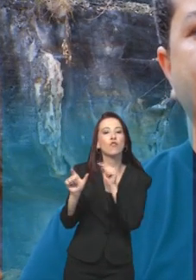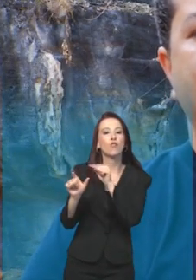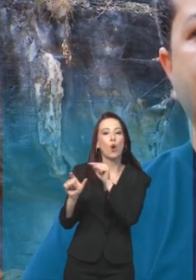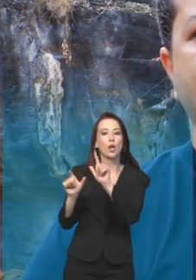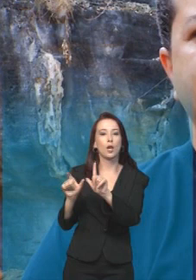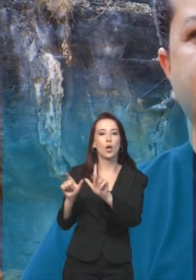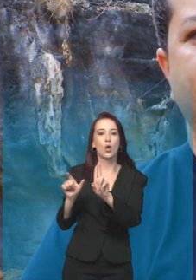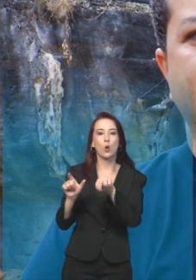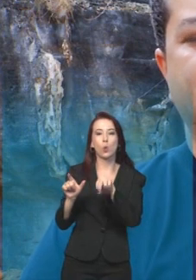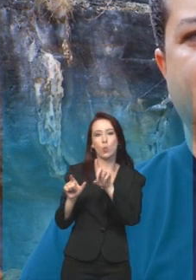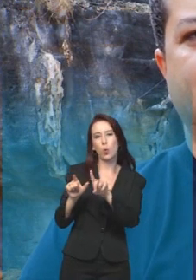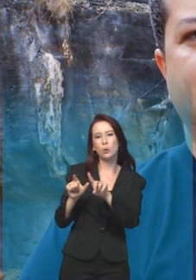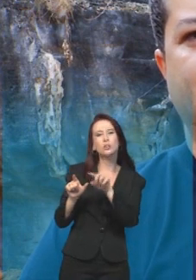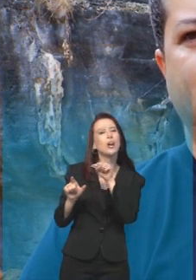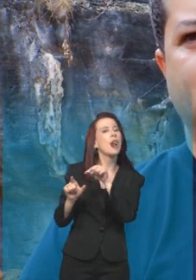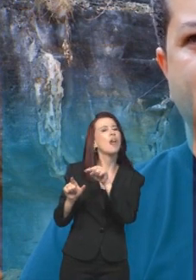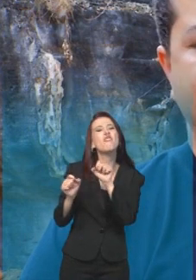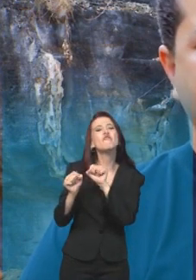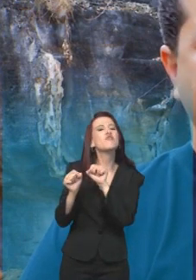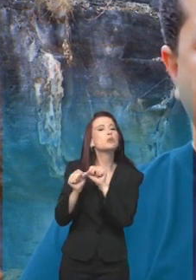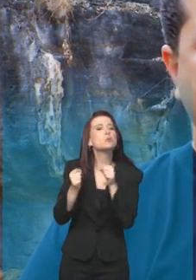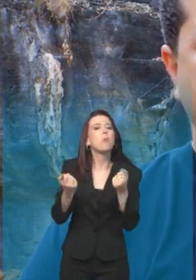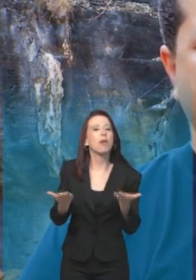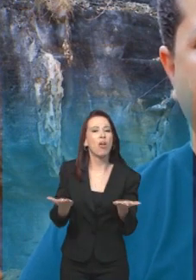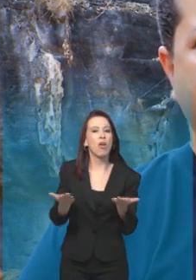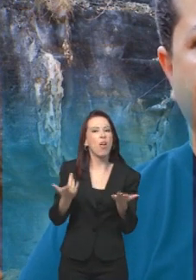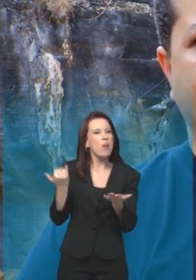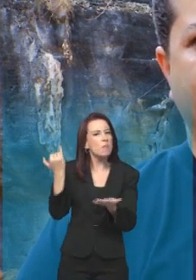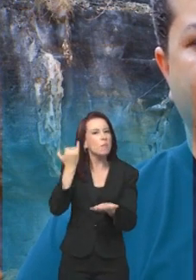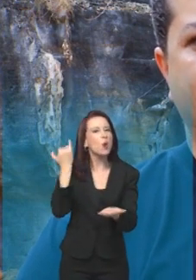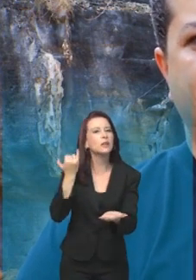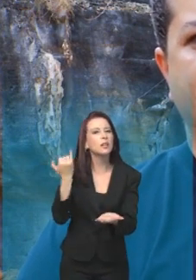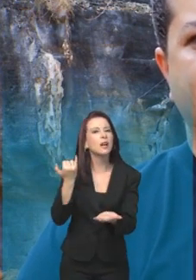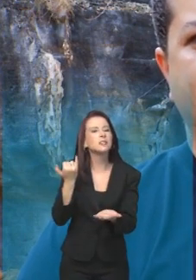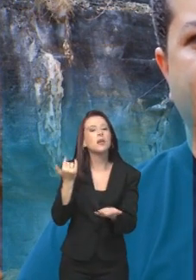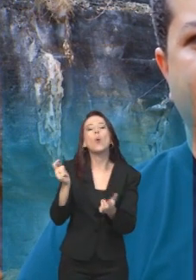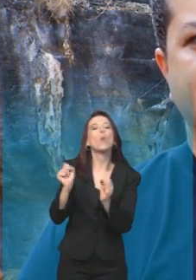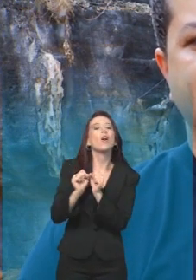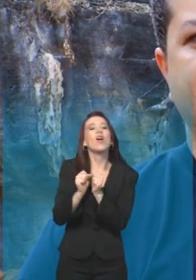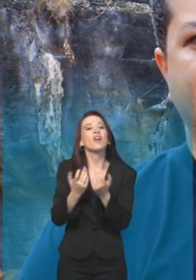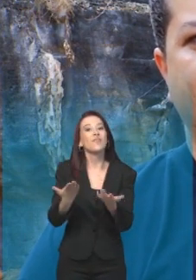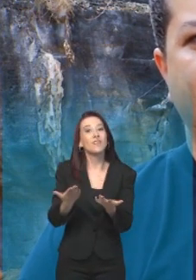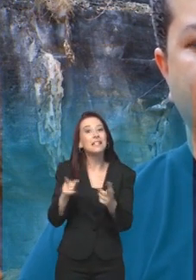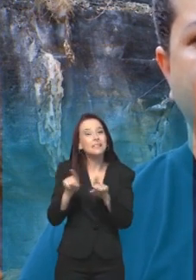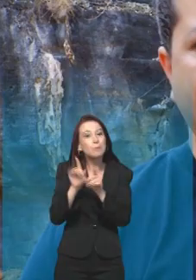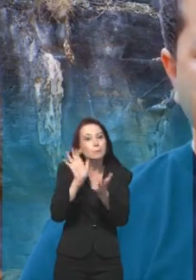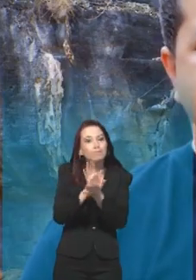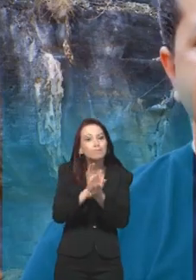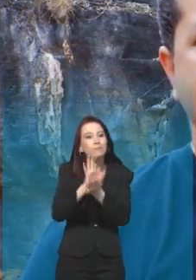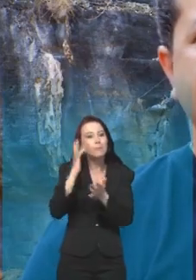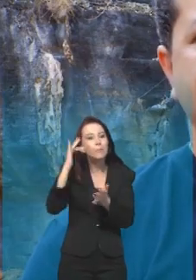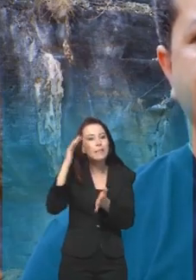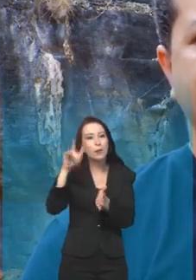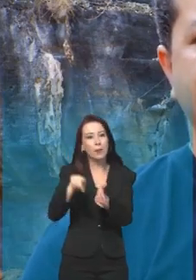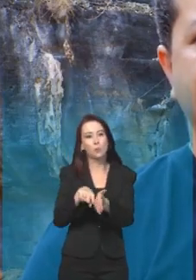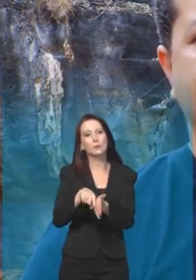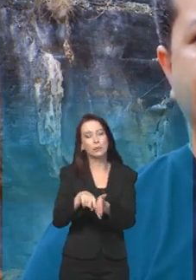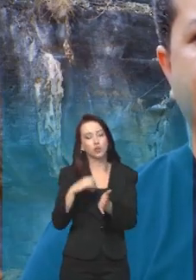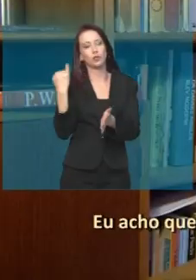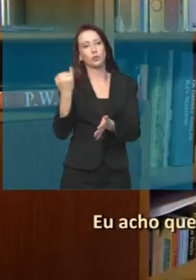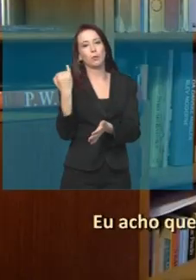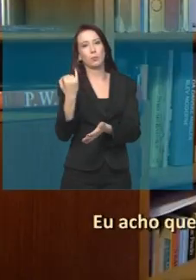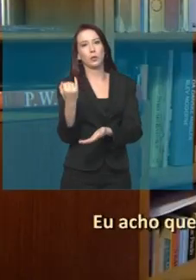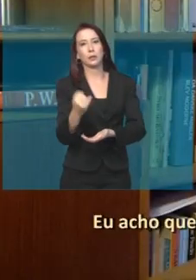e sua contribuição no âmbito científico e cultural para esse território e para o próprio pensamento